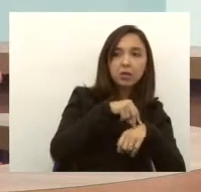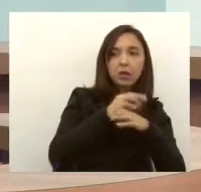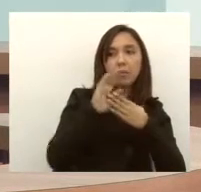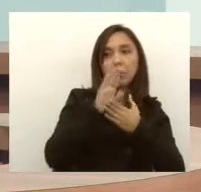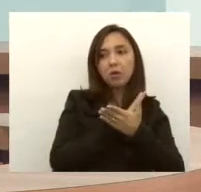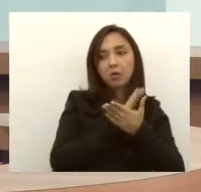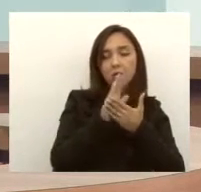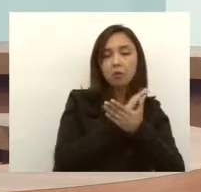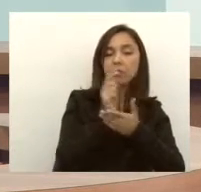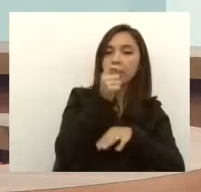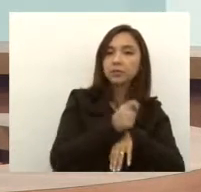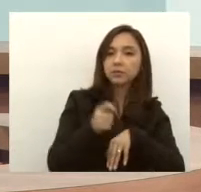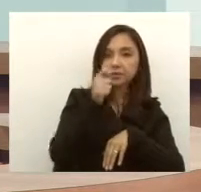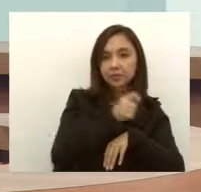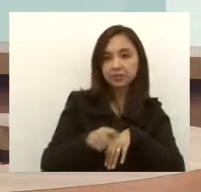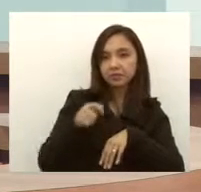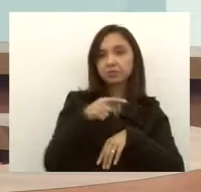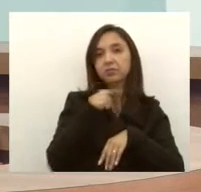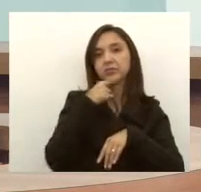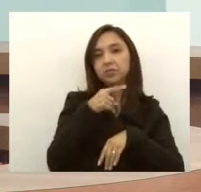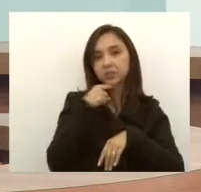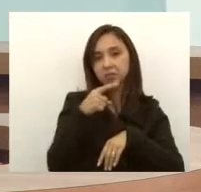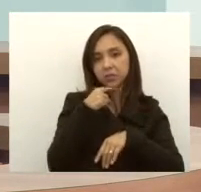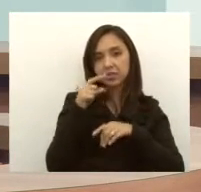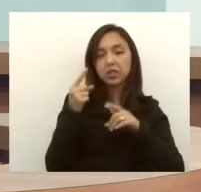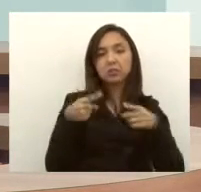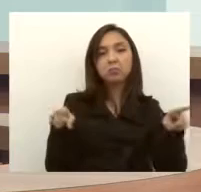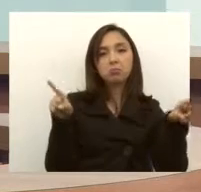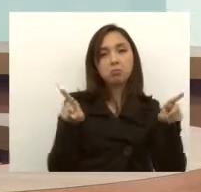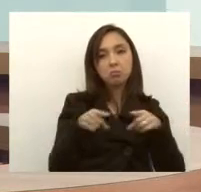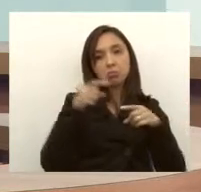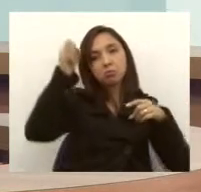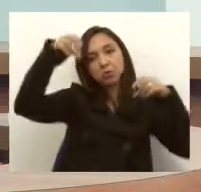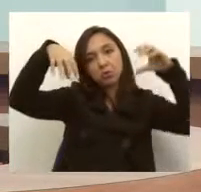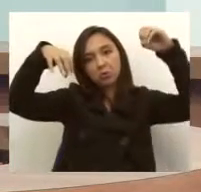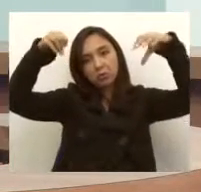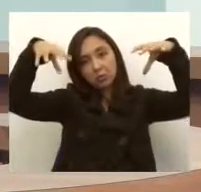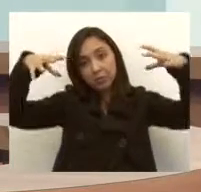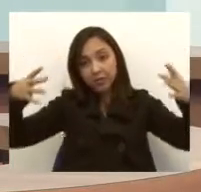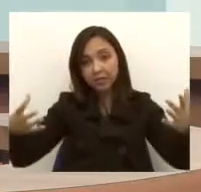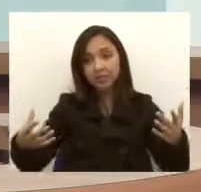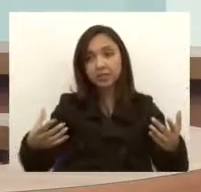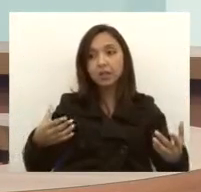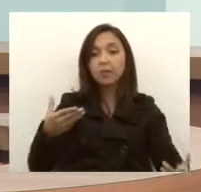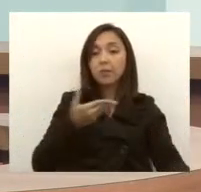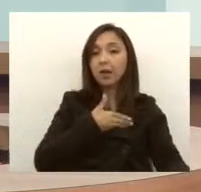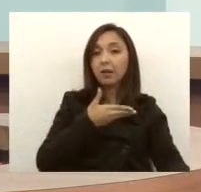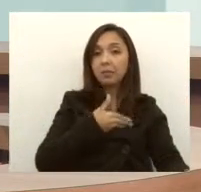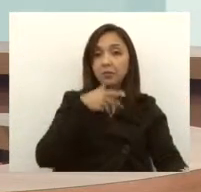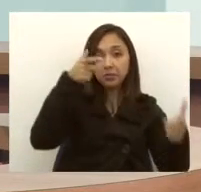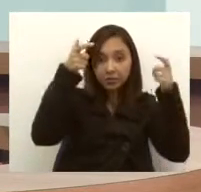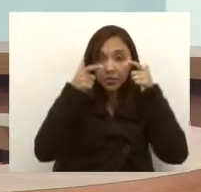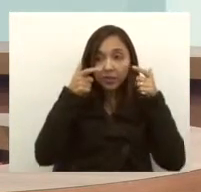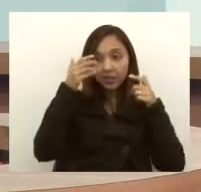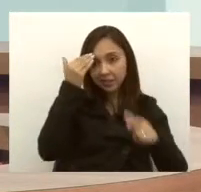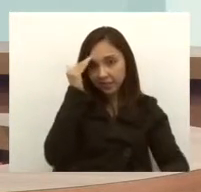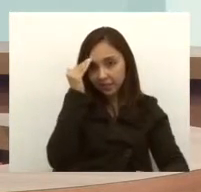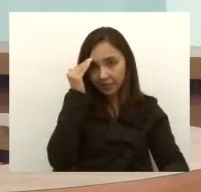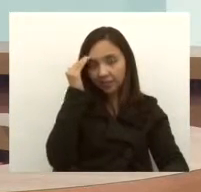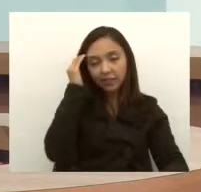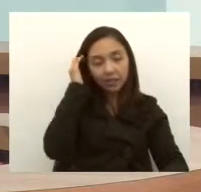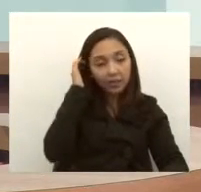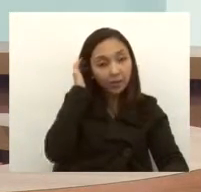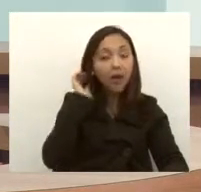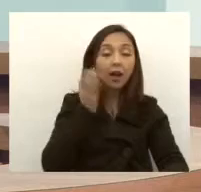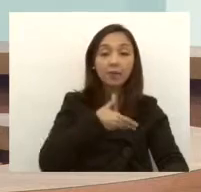algumas associações, não se coloca som, iluminação, é para os amigos do rei, entendeu agora ou não?